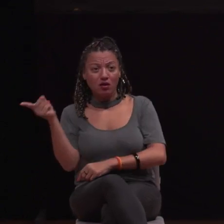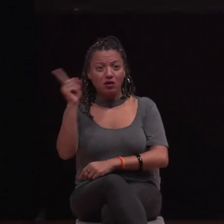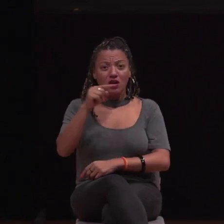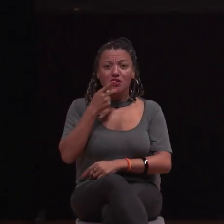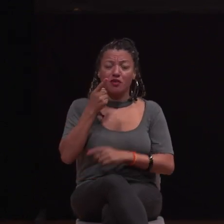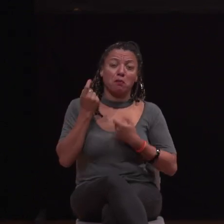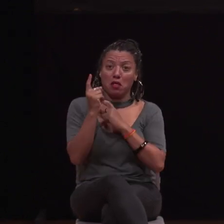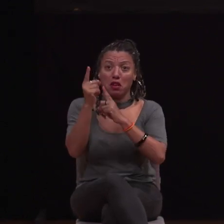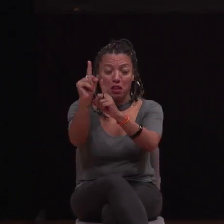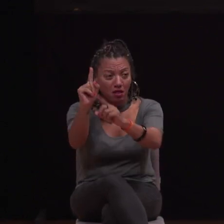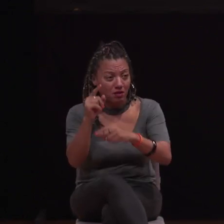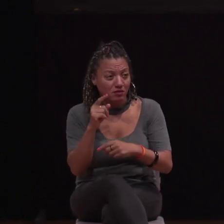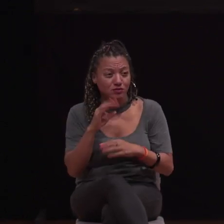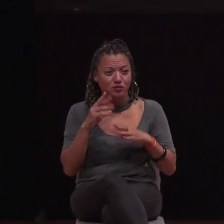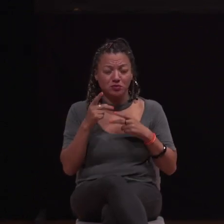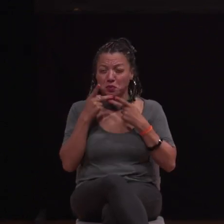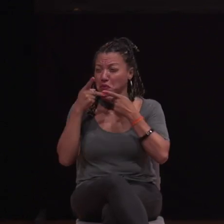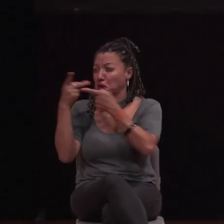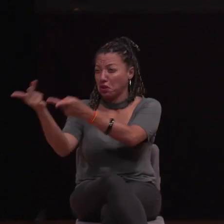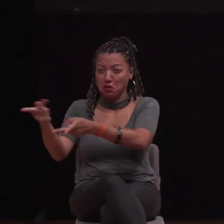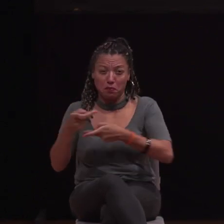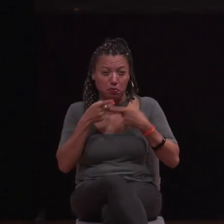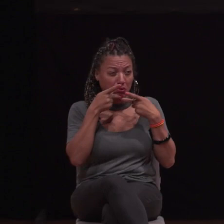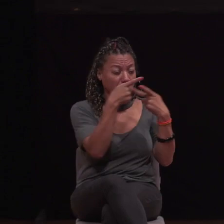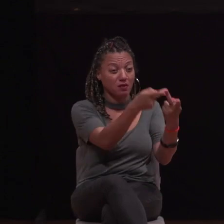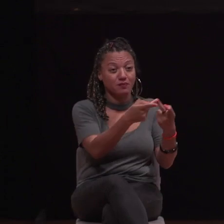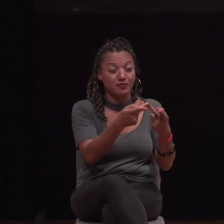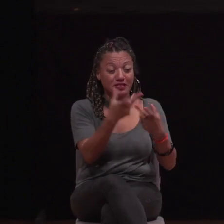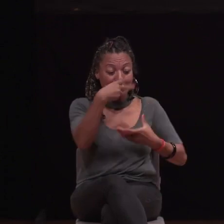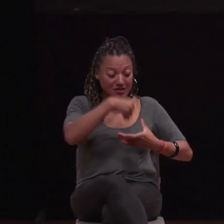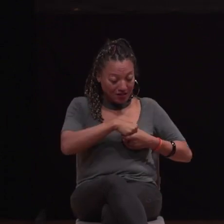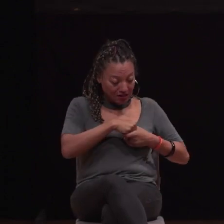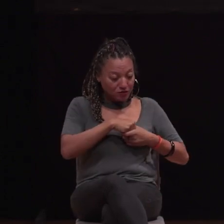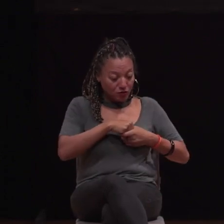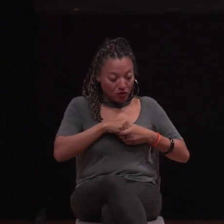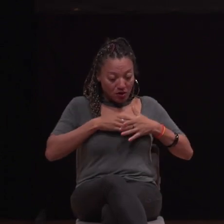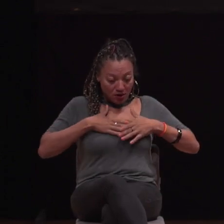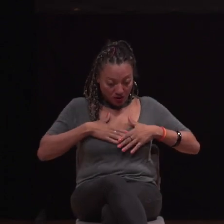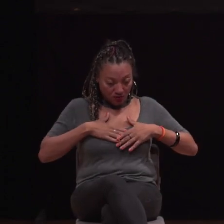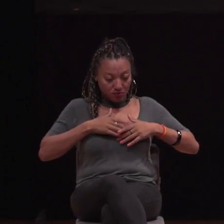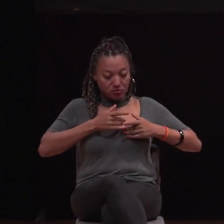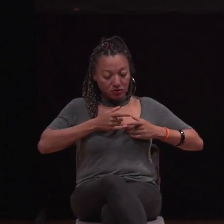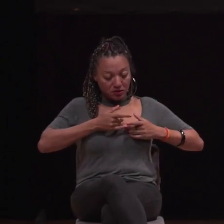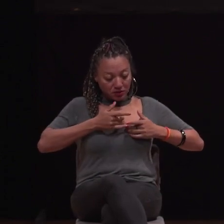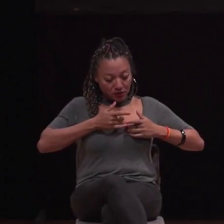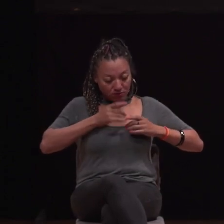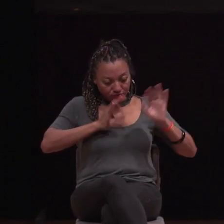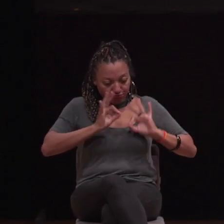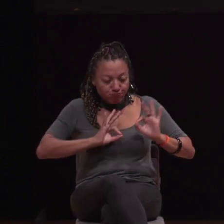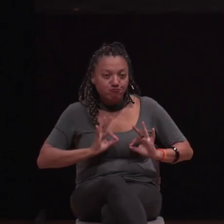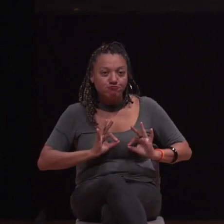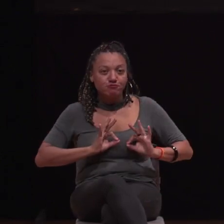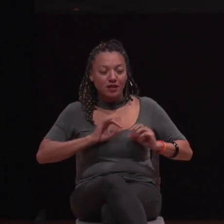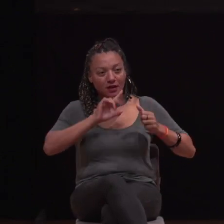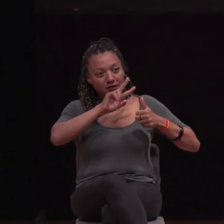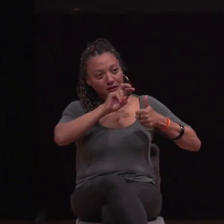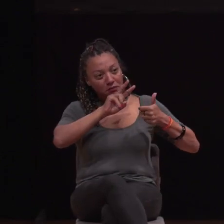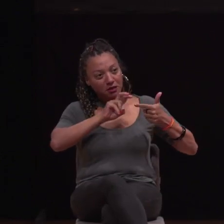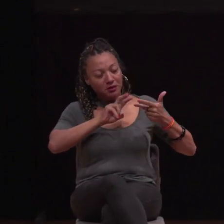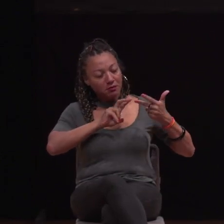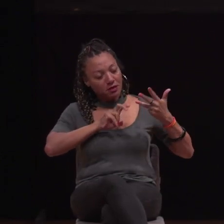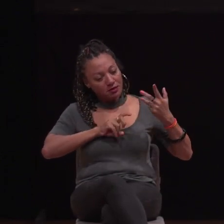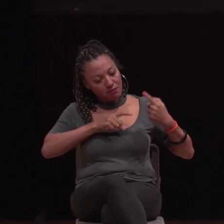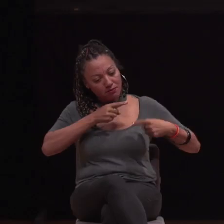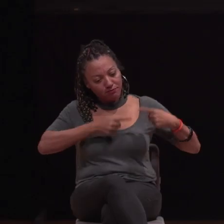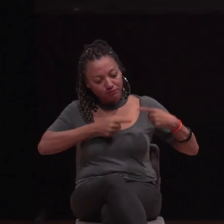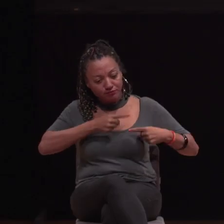aquilo, e aí a gente não consegue criar uma agenda nossa, com as nossas questões, e trabalhar